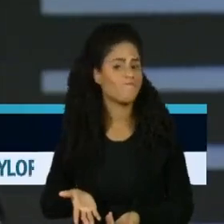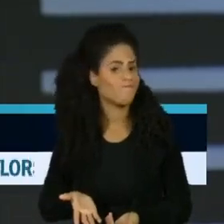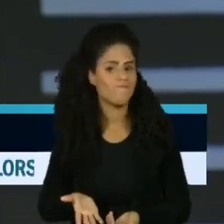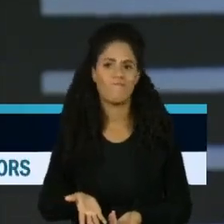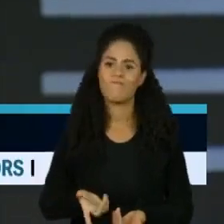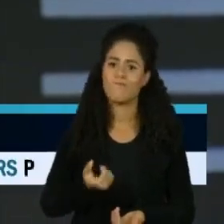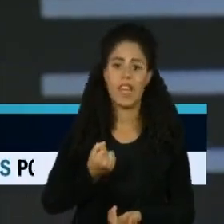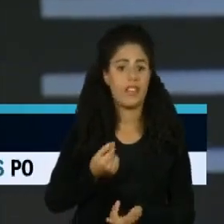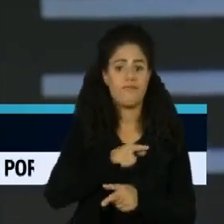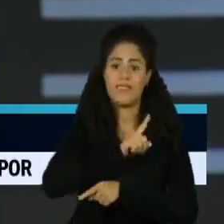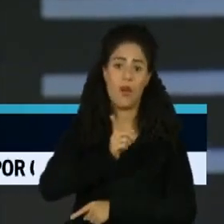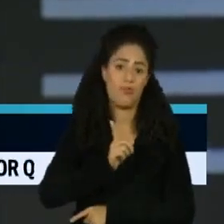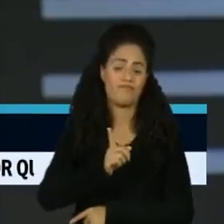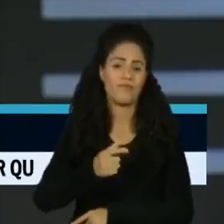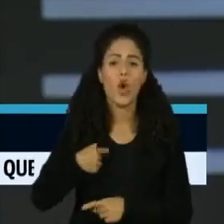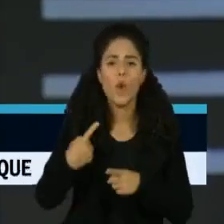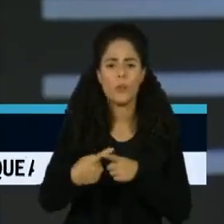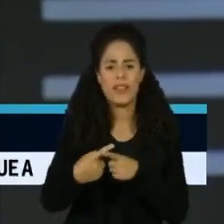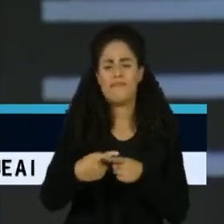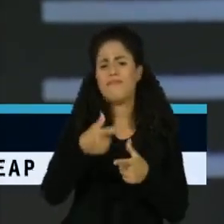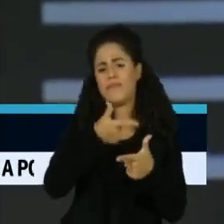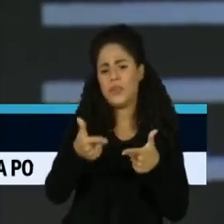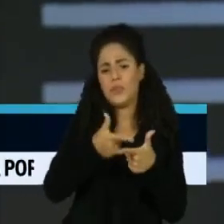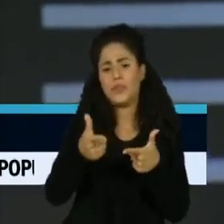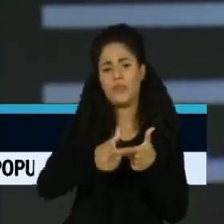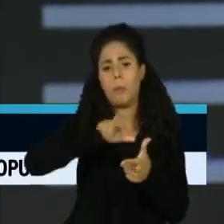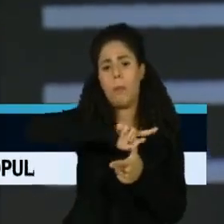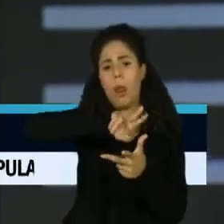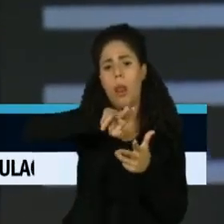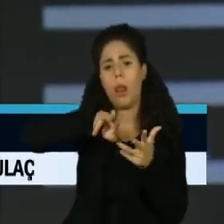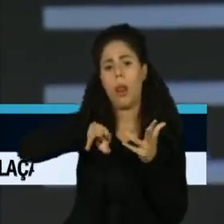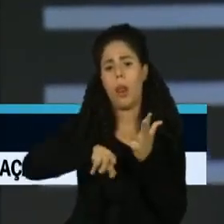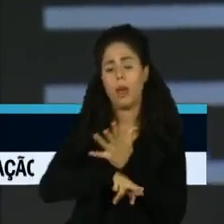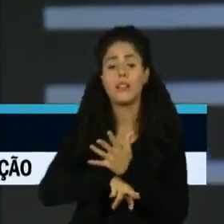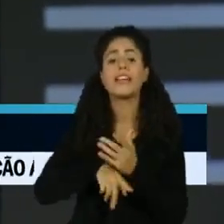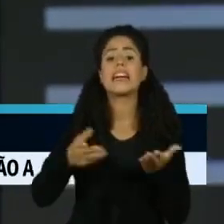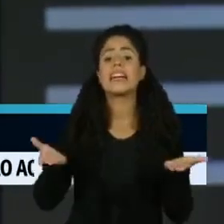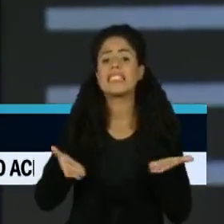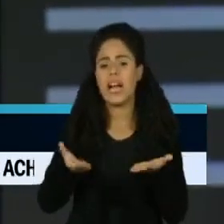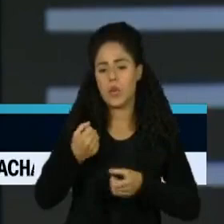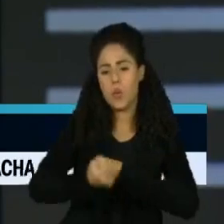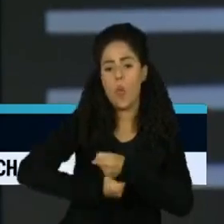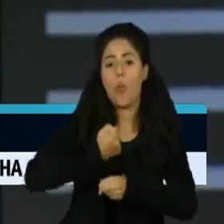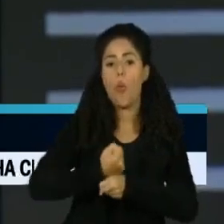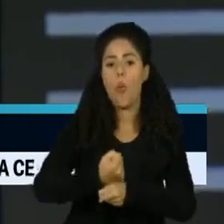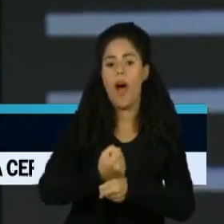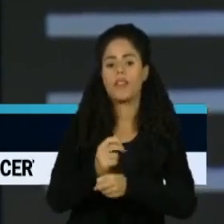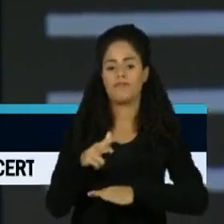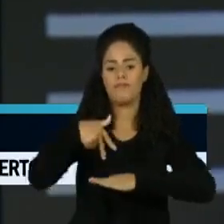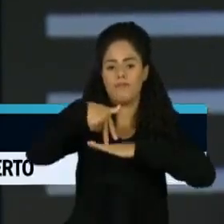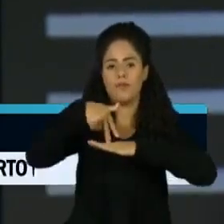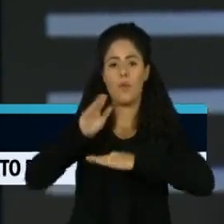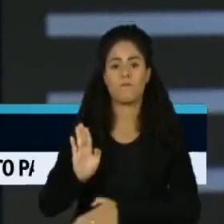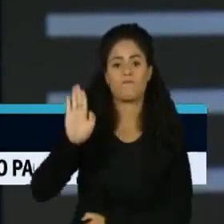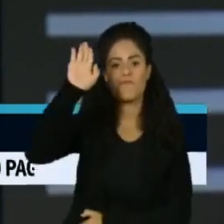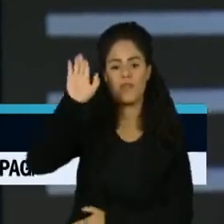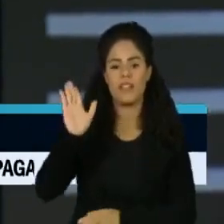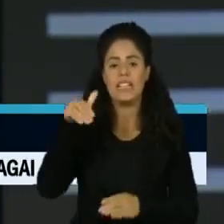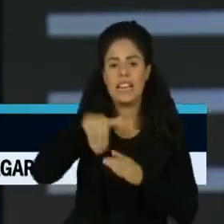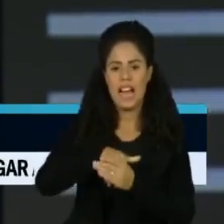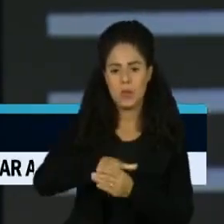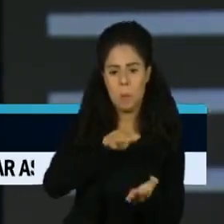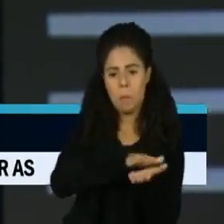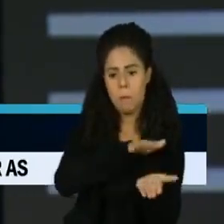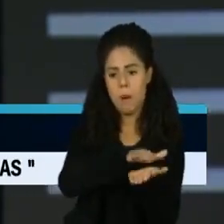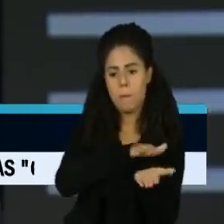por várias razões. Por essas razões que você apontou, ou seja, do ponto de vista que nós estamos vendo no ano eleitoral, a pressão por aumento de gastos não